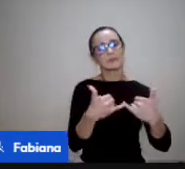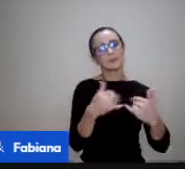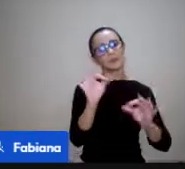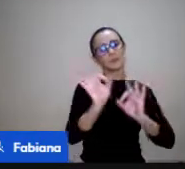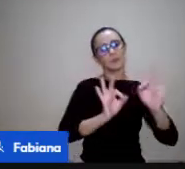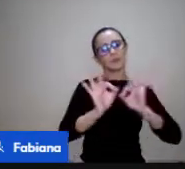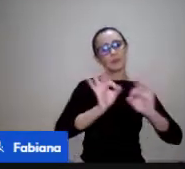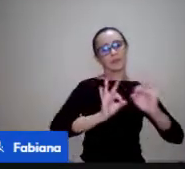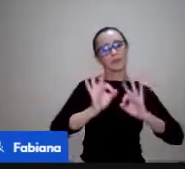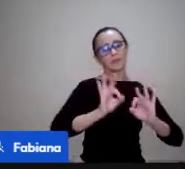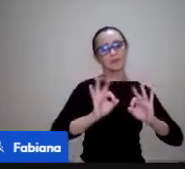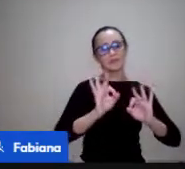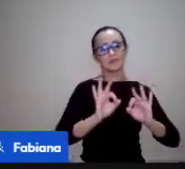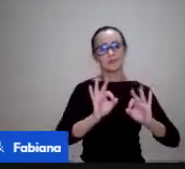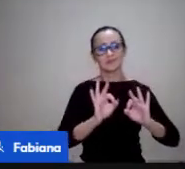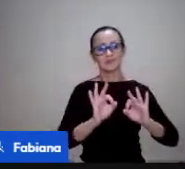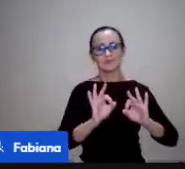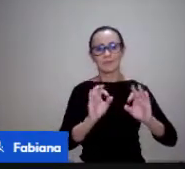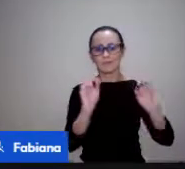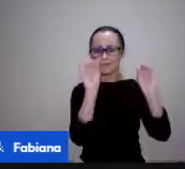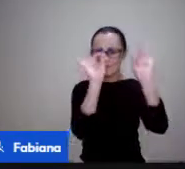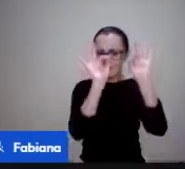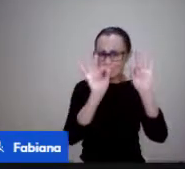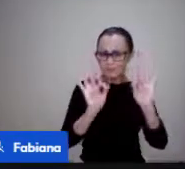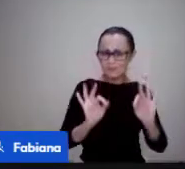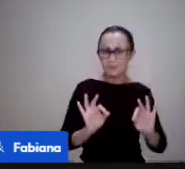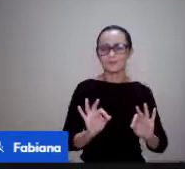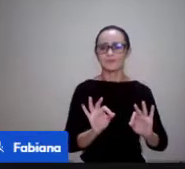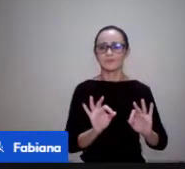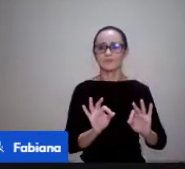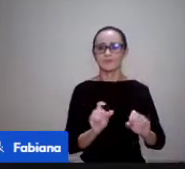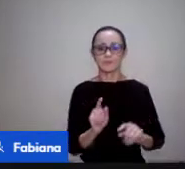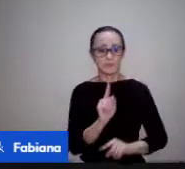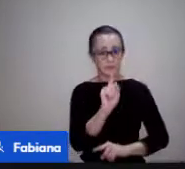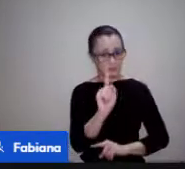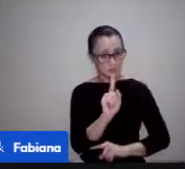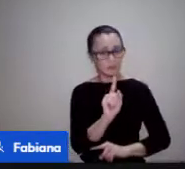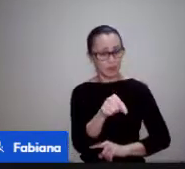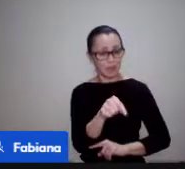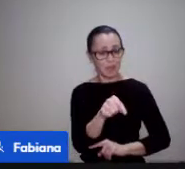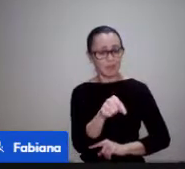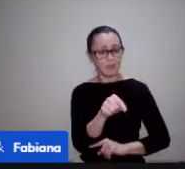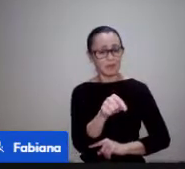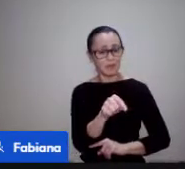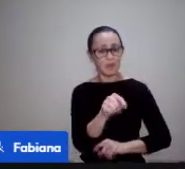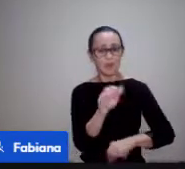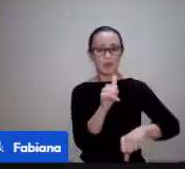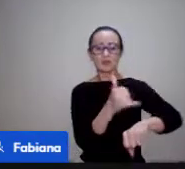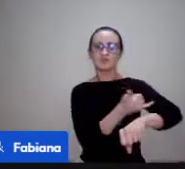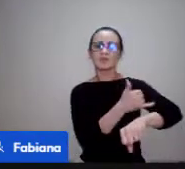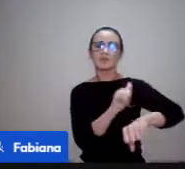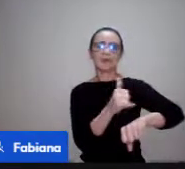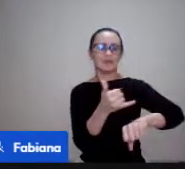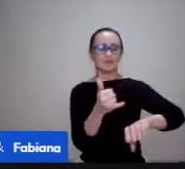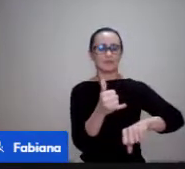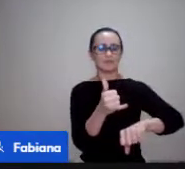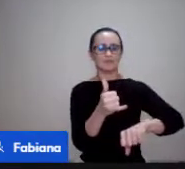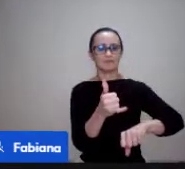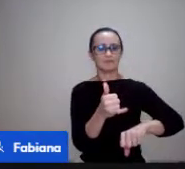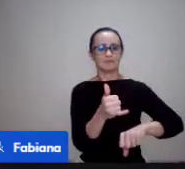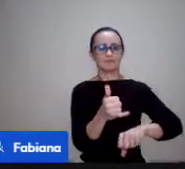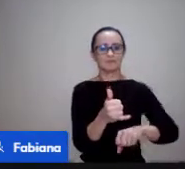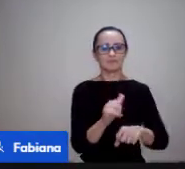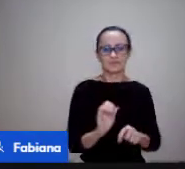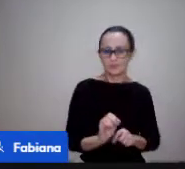estou sistematizando. E isso é um recurso pedagógico, fazendo parte, sim, da língua portuguesa como